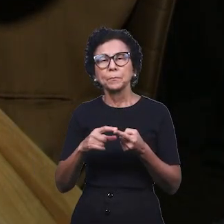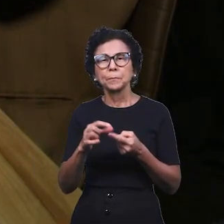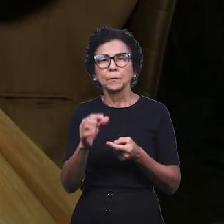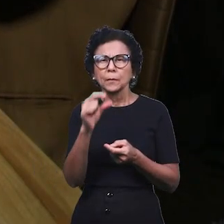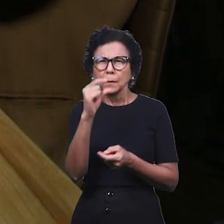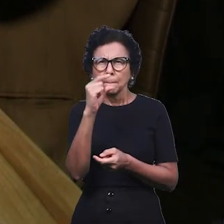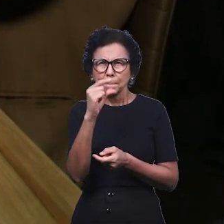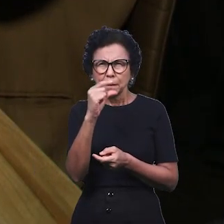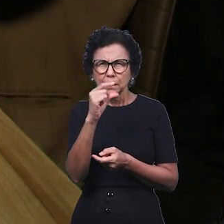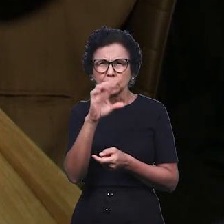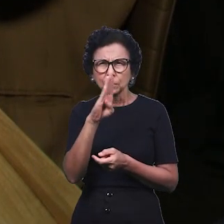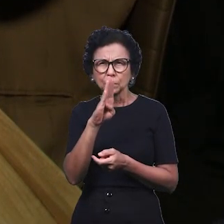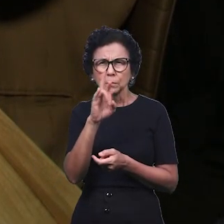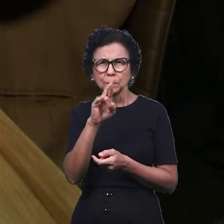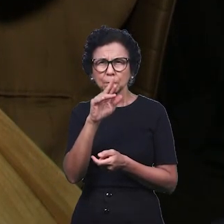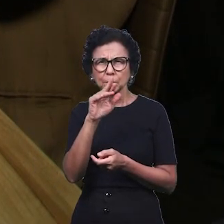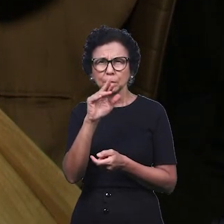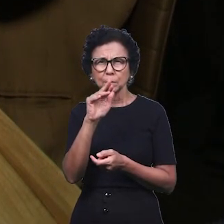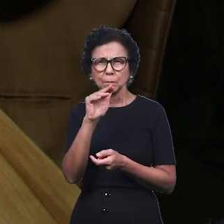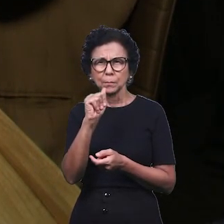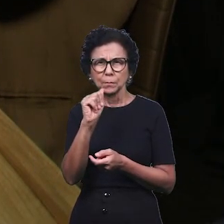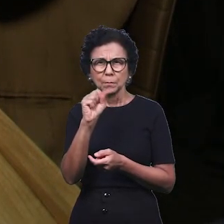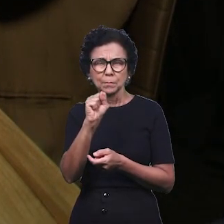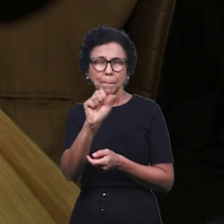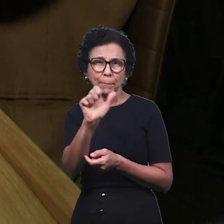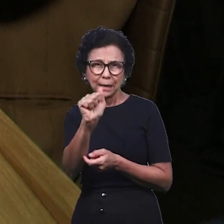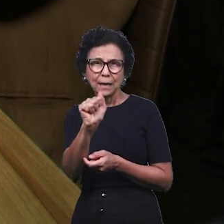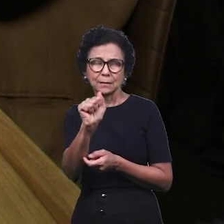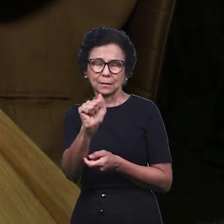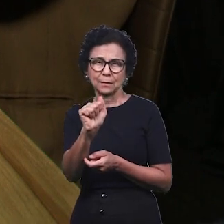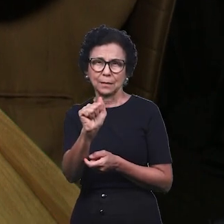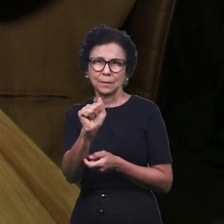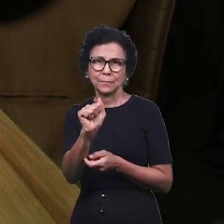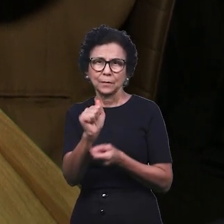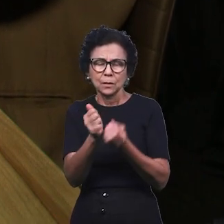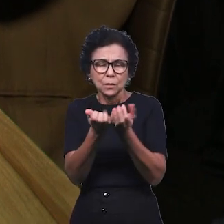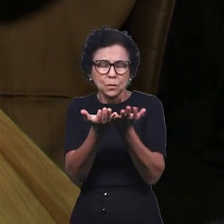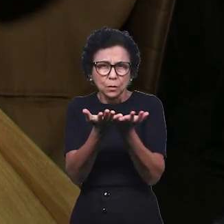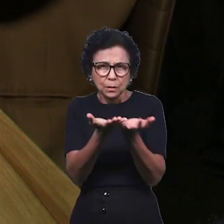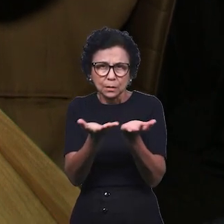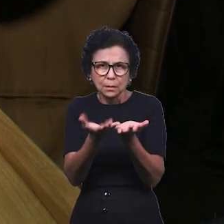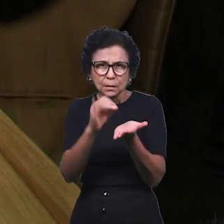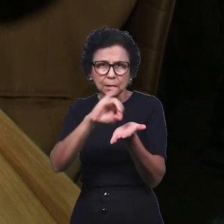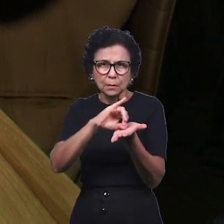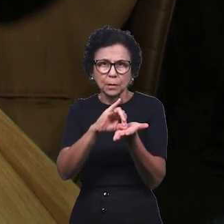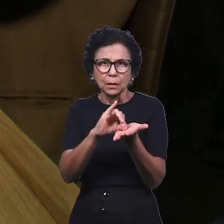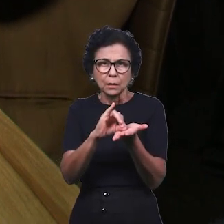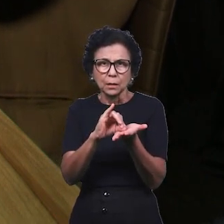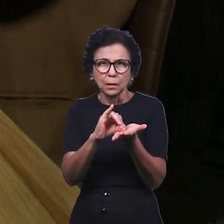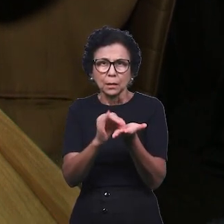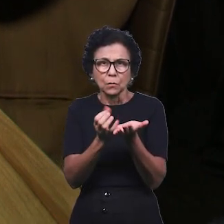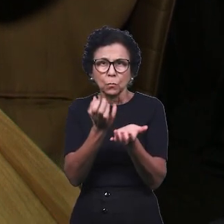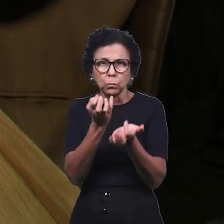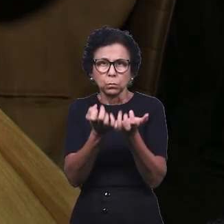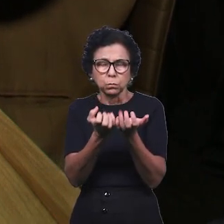Cinzas, né? Cinzas. Então, mostrando o quê? Mostrando o fim do culto. Então, o culto ali tinha terminado. Então, tanto é